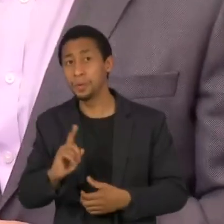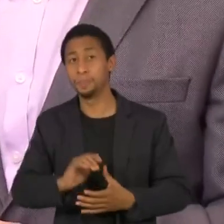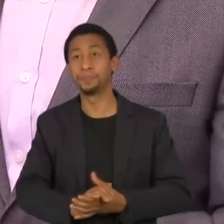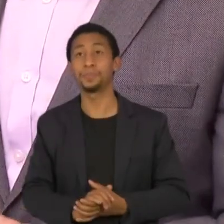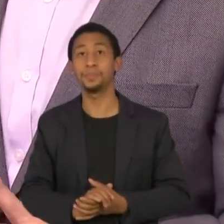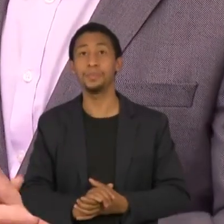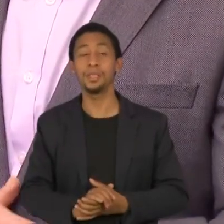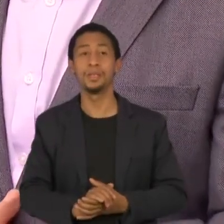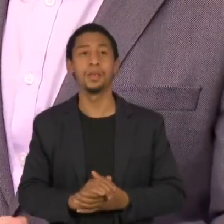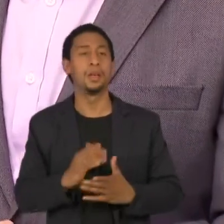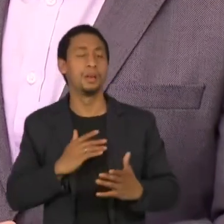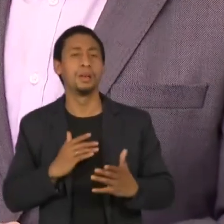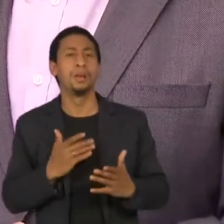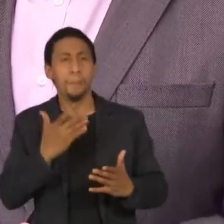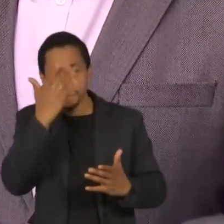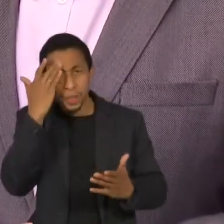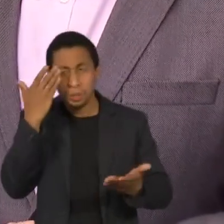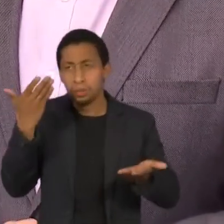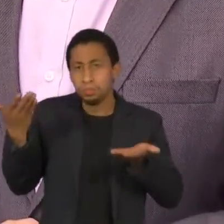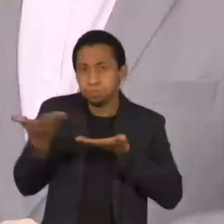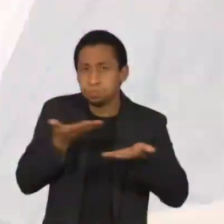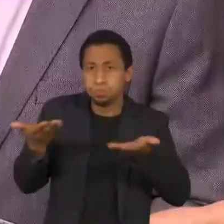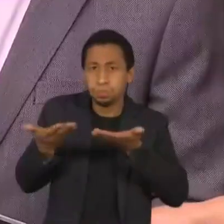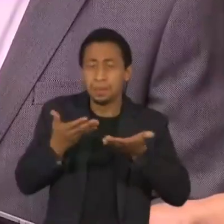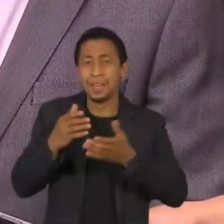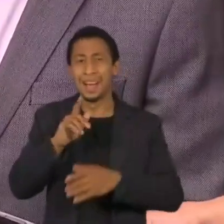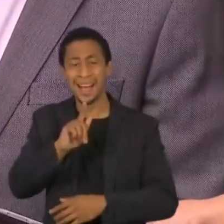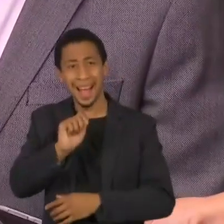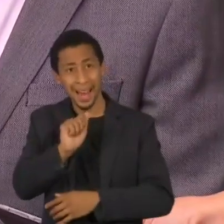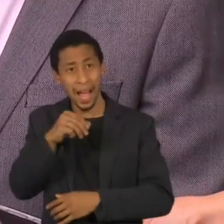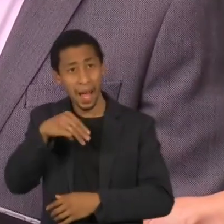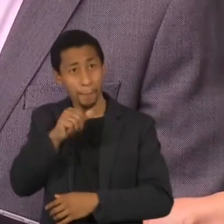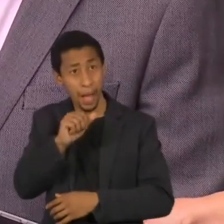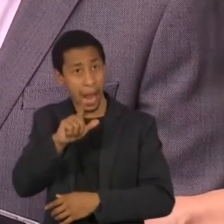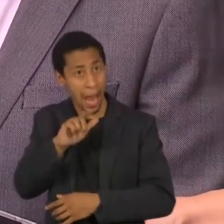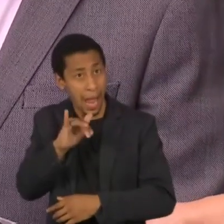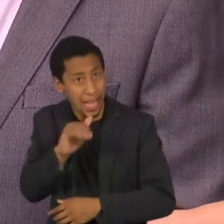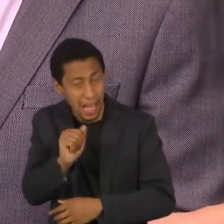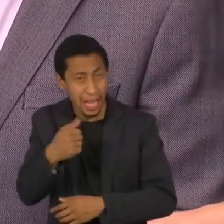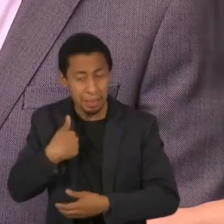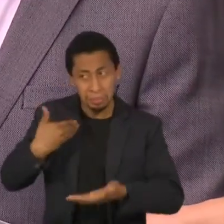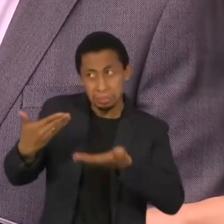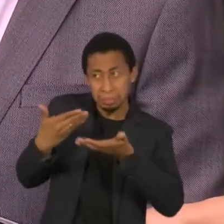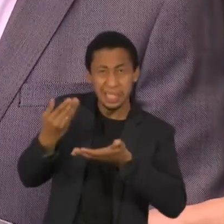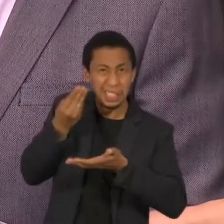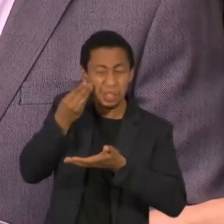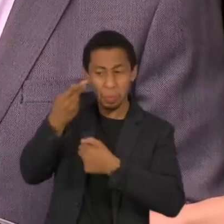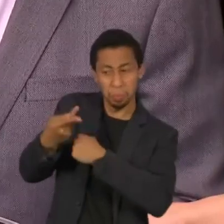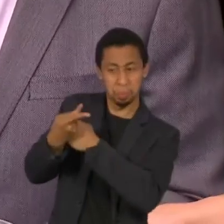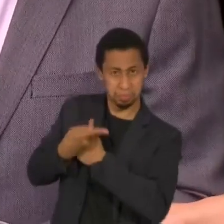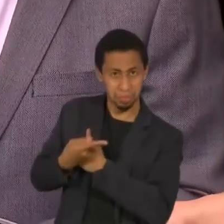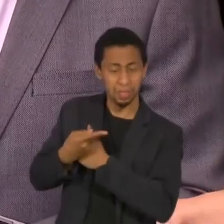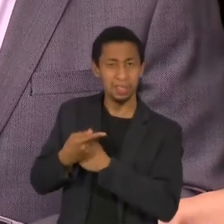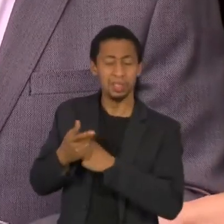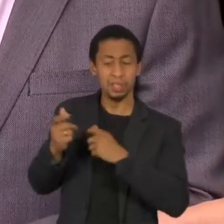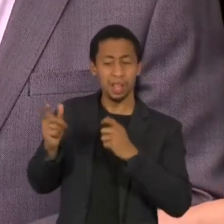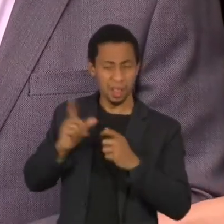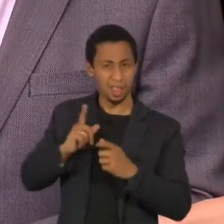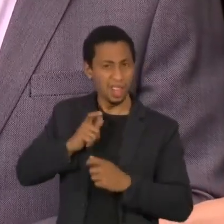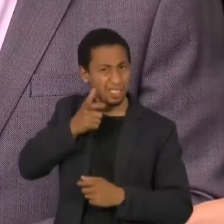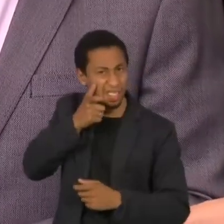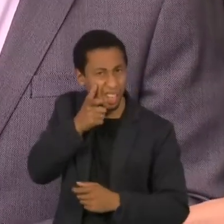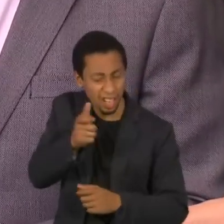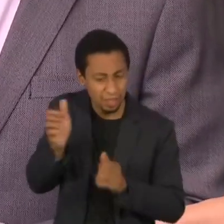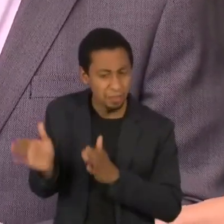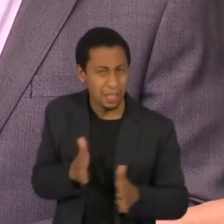por um intermediário da Gamaleya, mas foi um contato preliminar perguntando se haveria interesse na produção